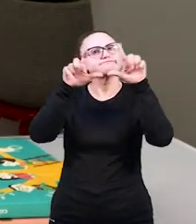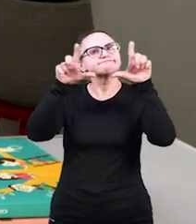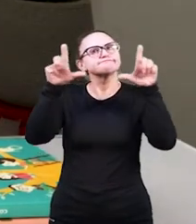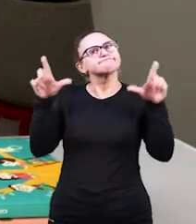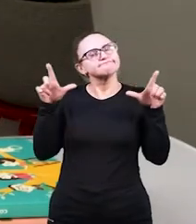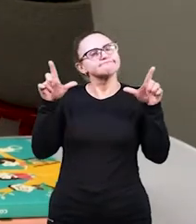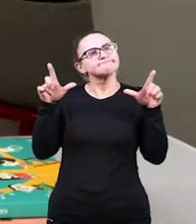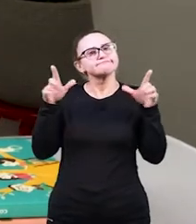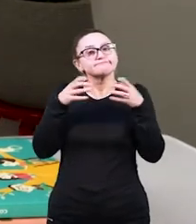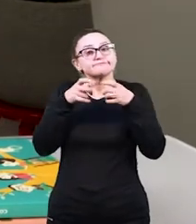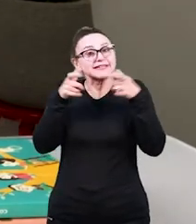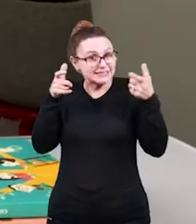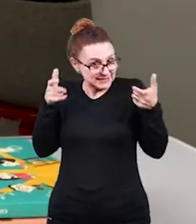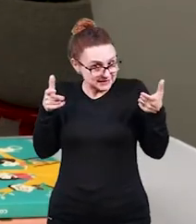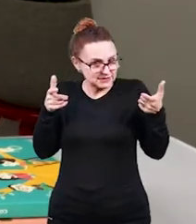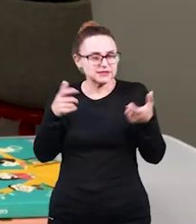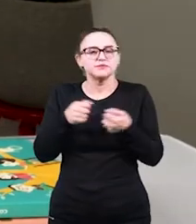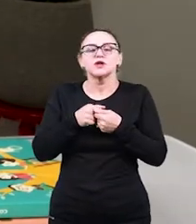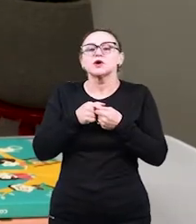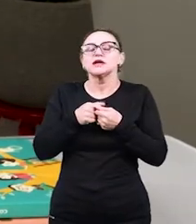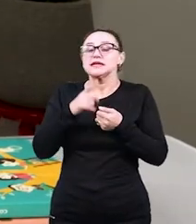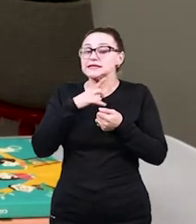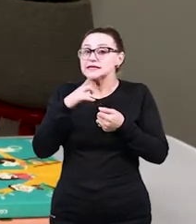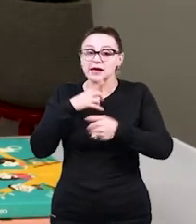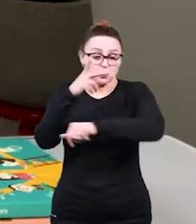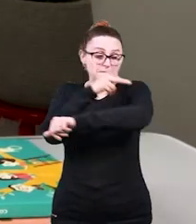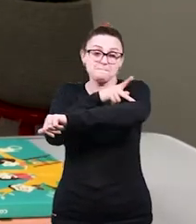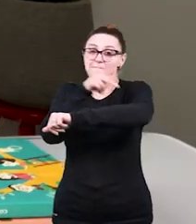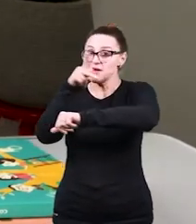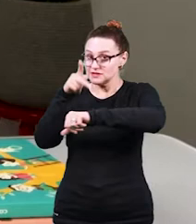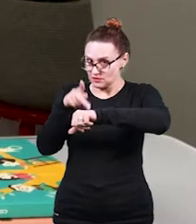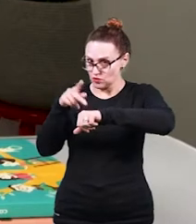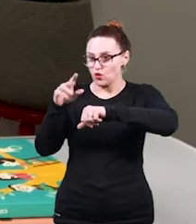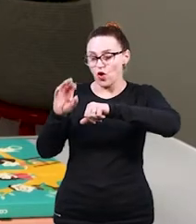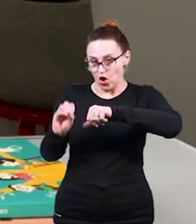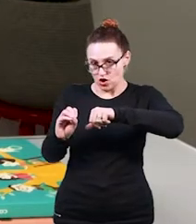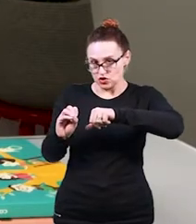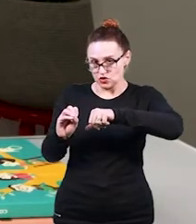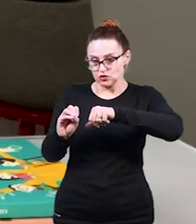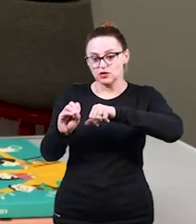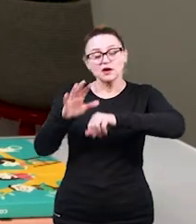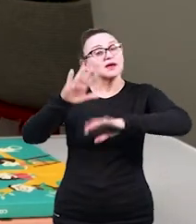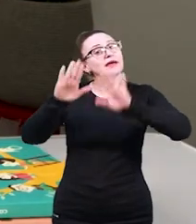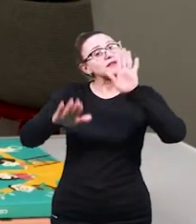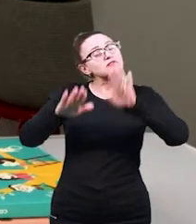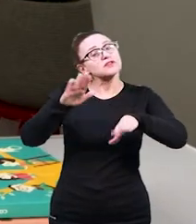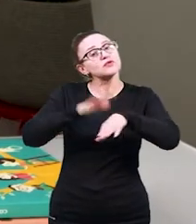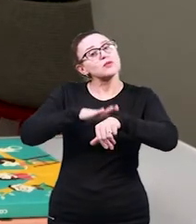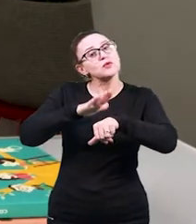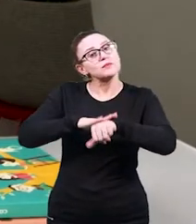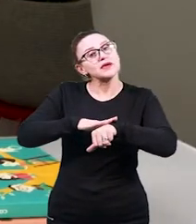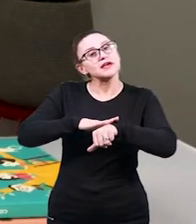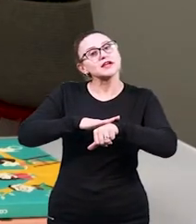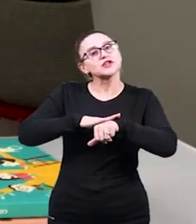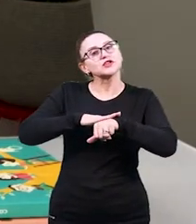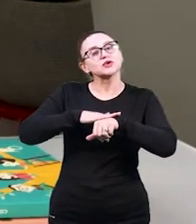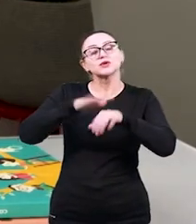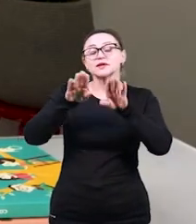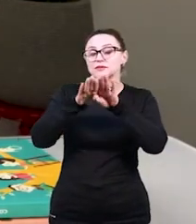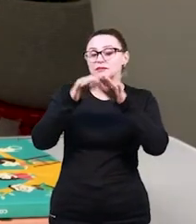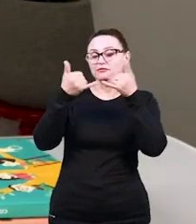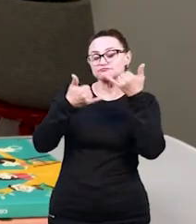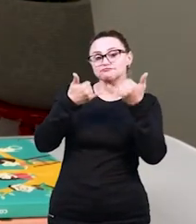ver que em alguns momentos históricos o caráter pedagógico da literatura infantil prevalece e em outros momentos históricos o caráter